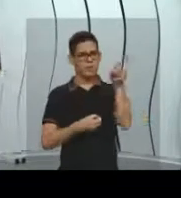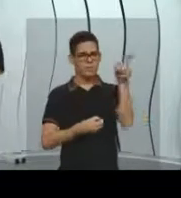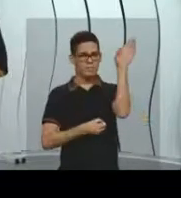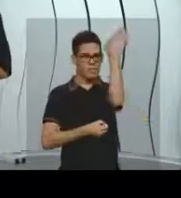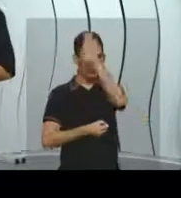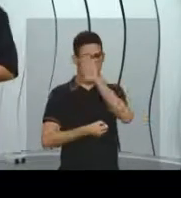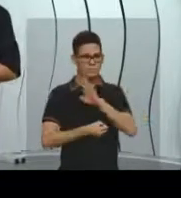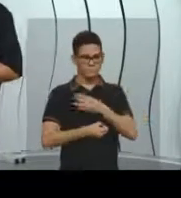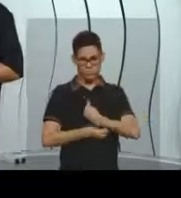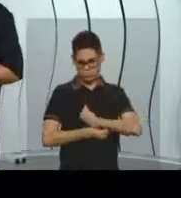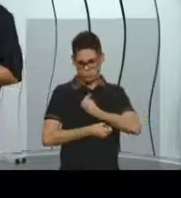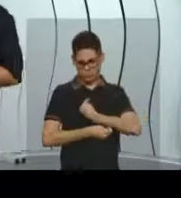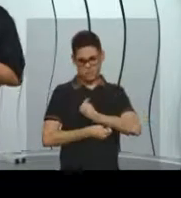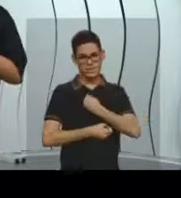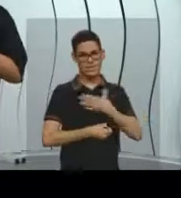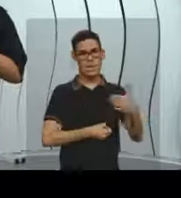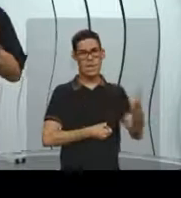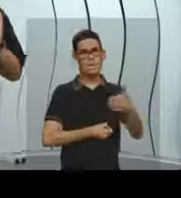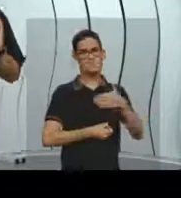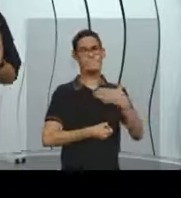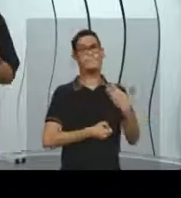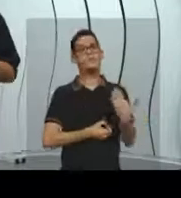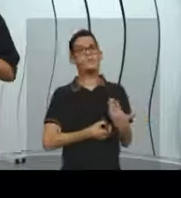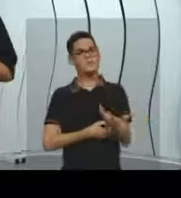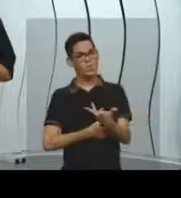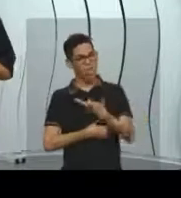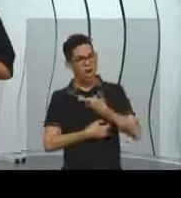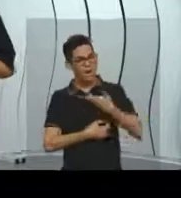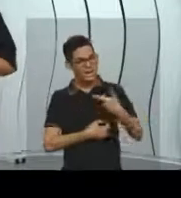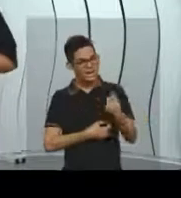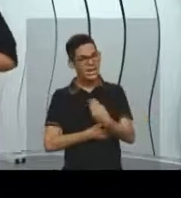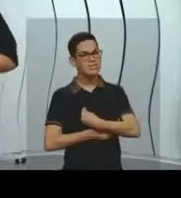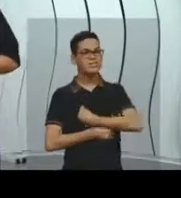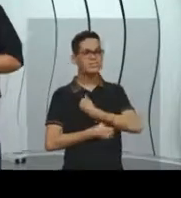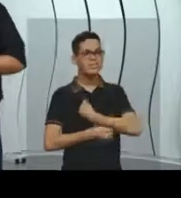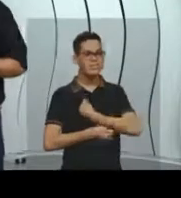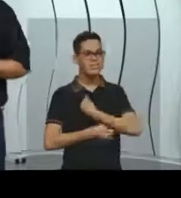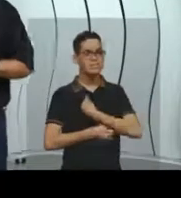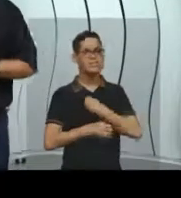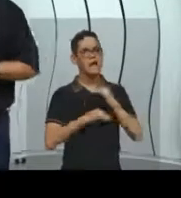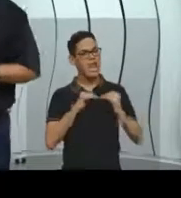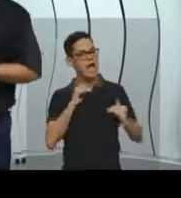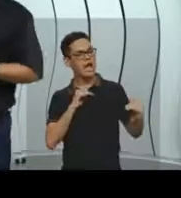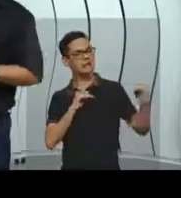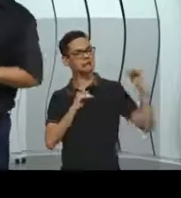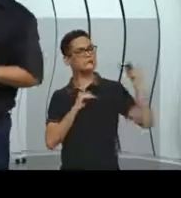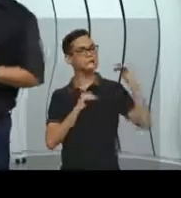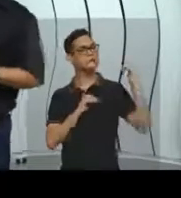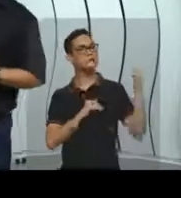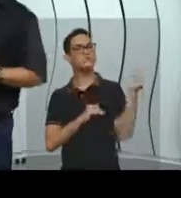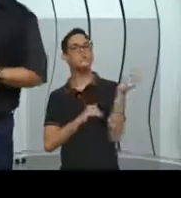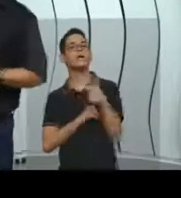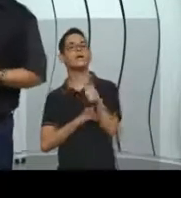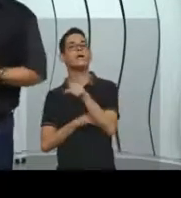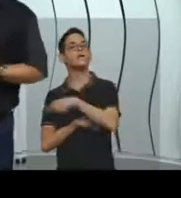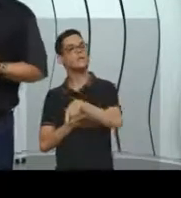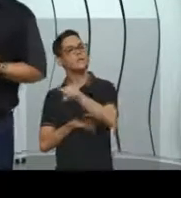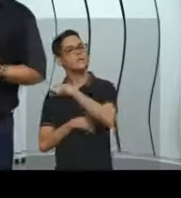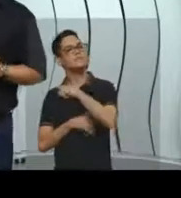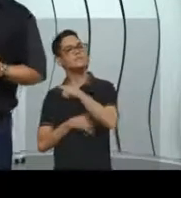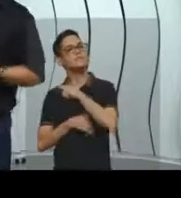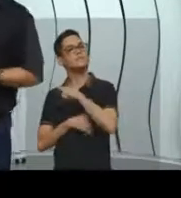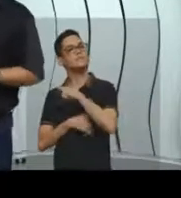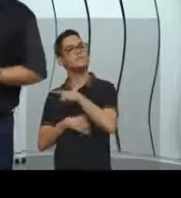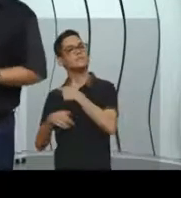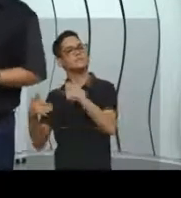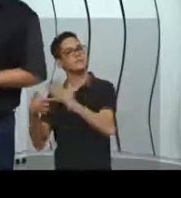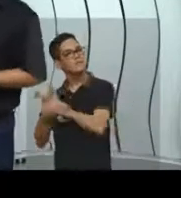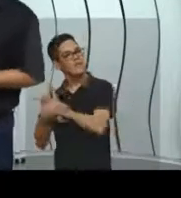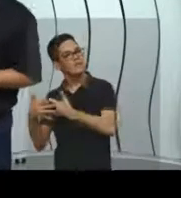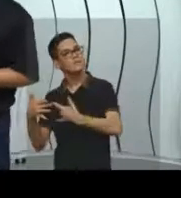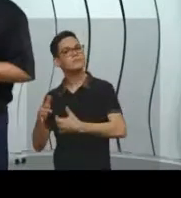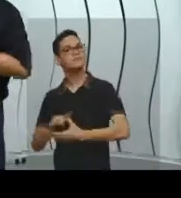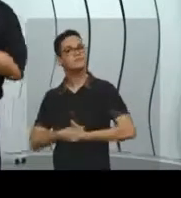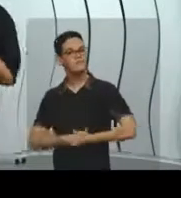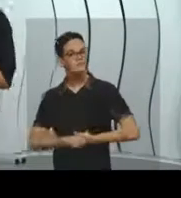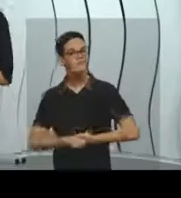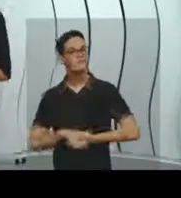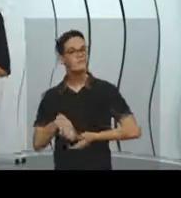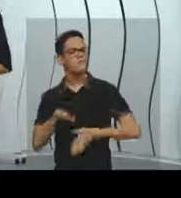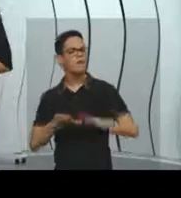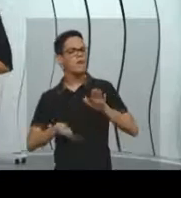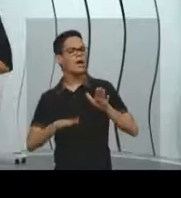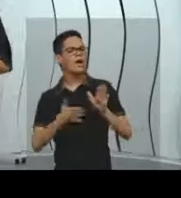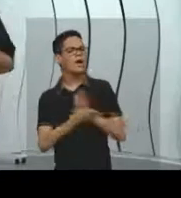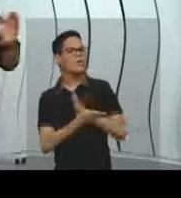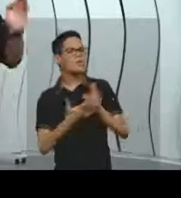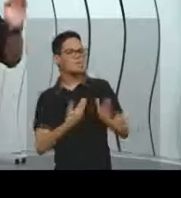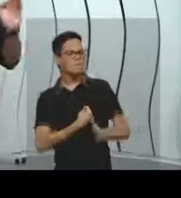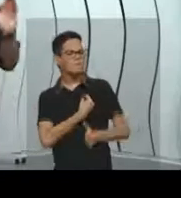às qualidade de vida muito superior ao que a gente encontra nos grandes centros. Tá?